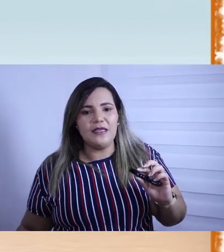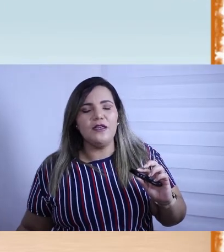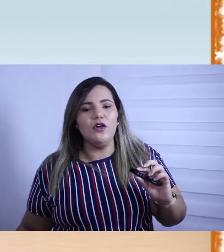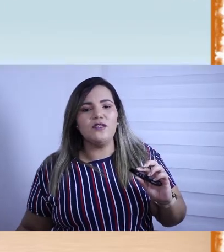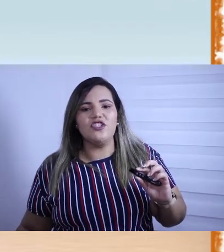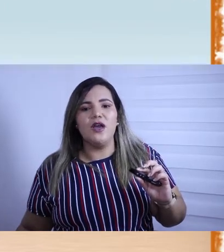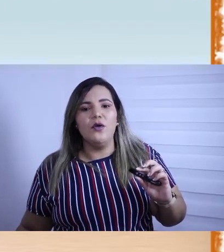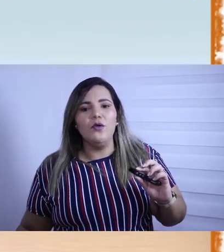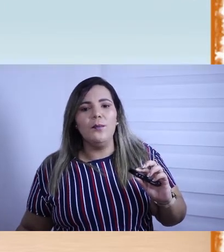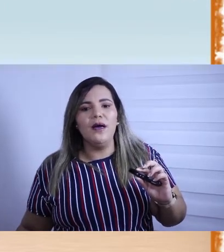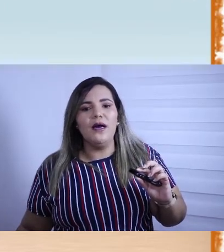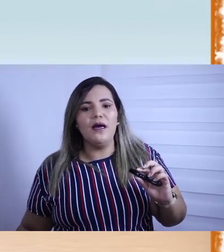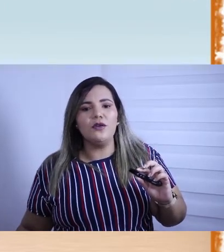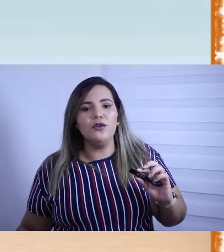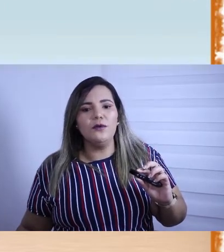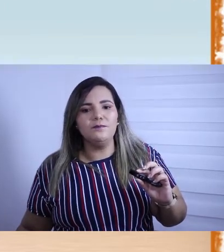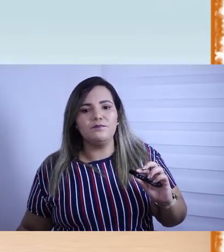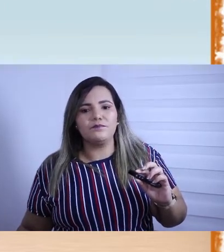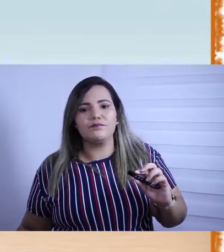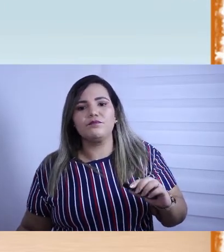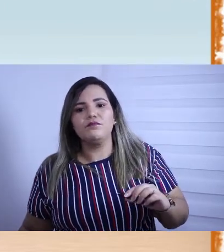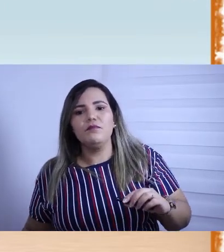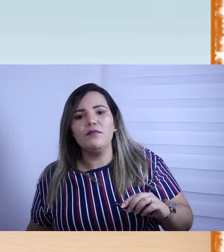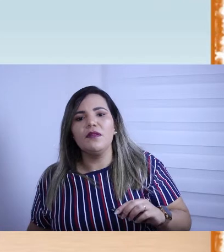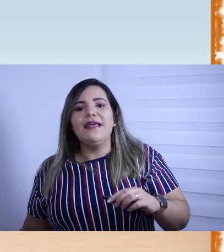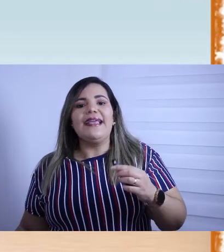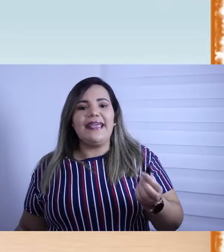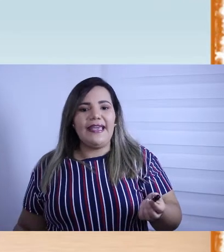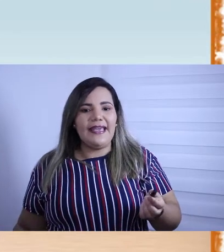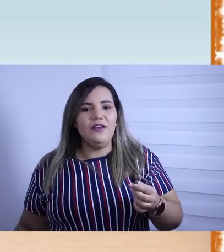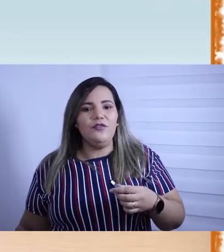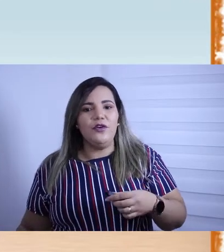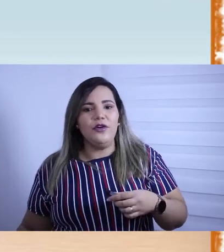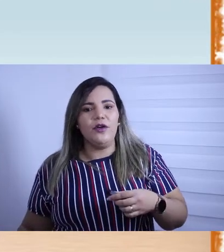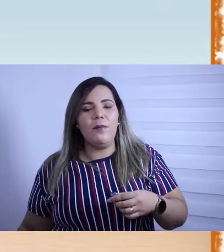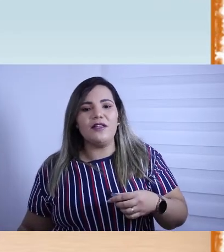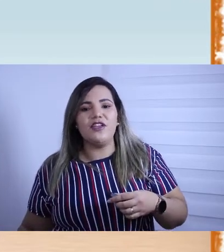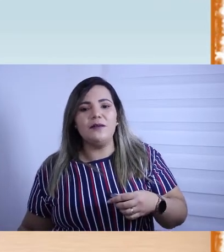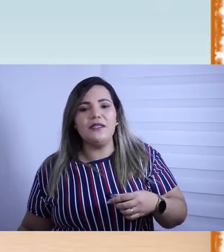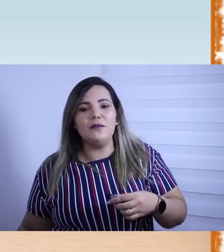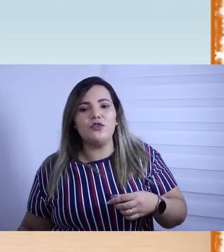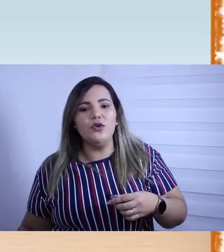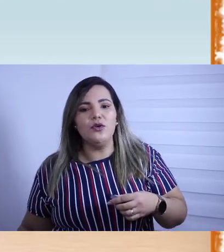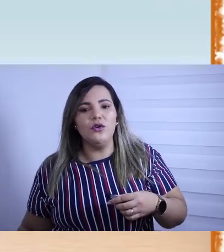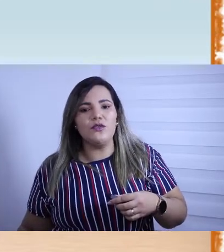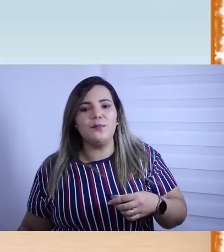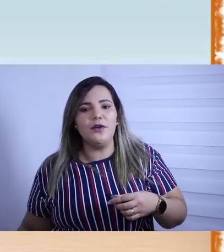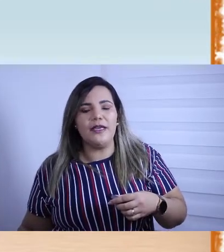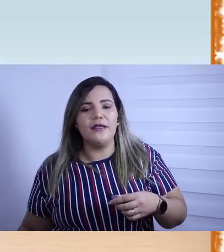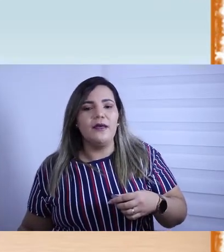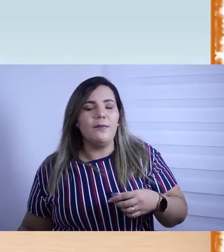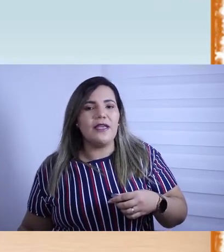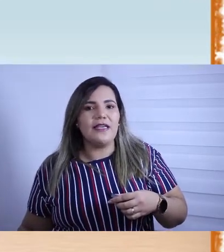esse aqui ou seja o banco o que foi roubado eliminamos o